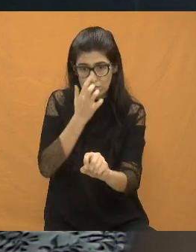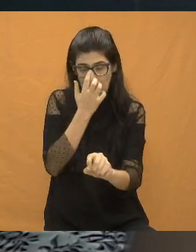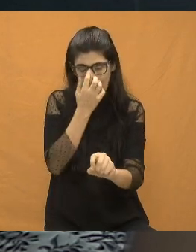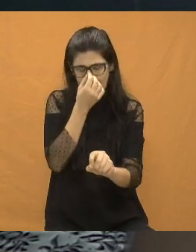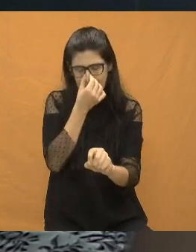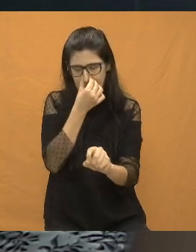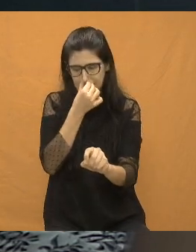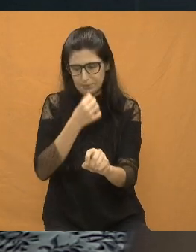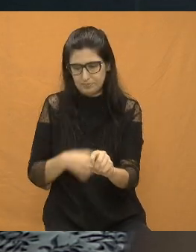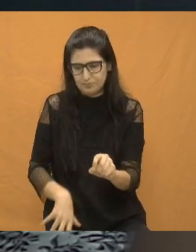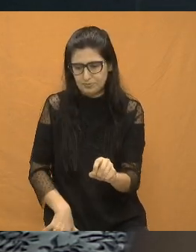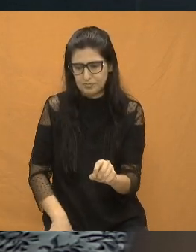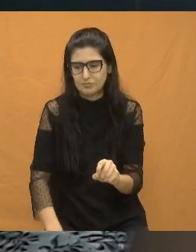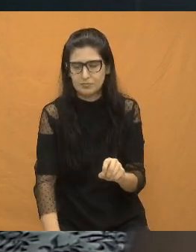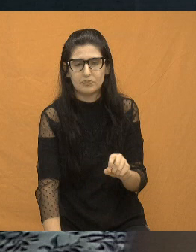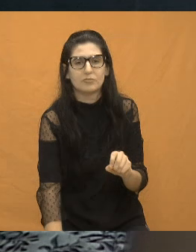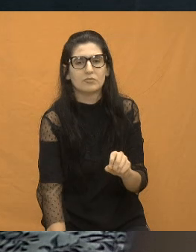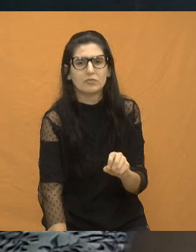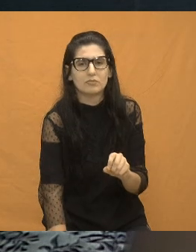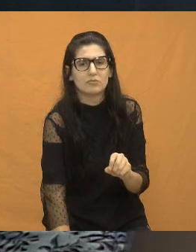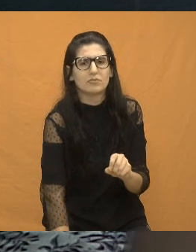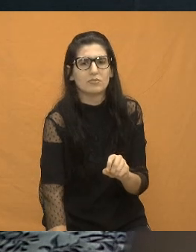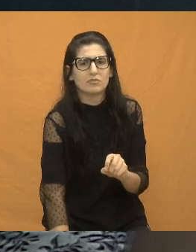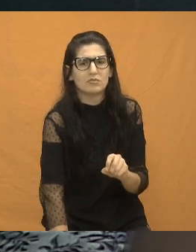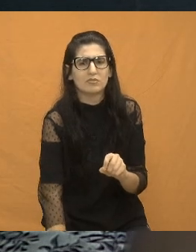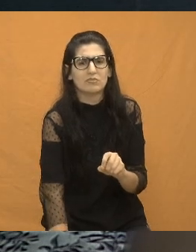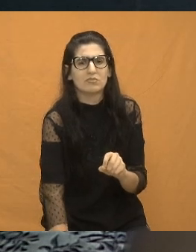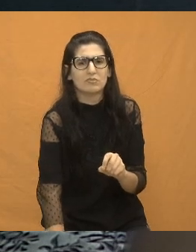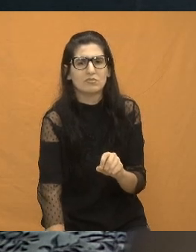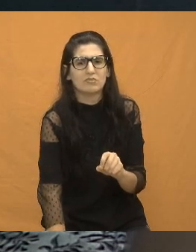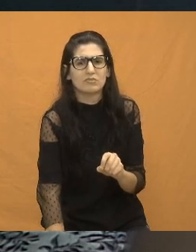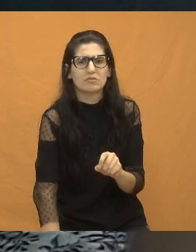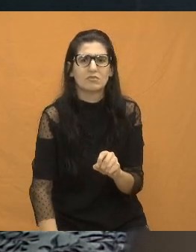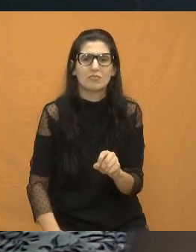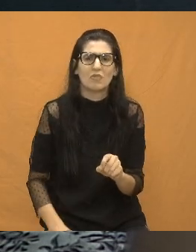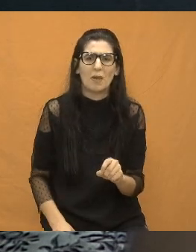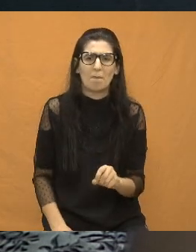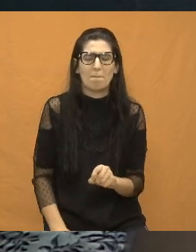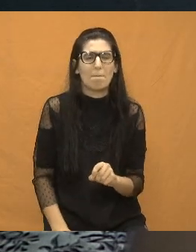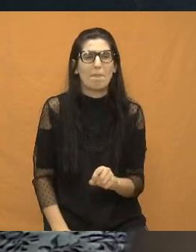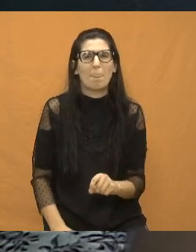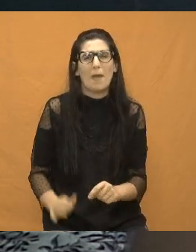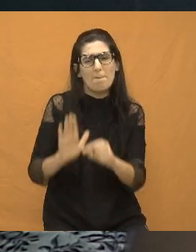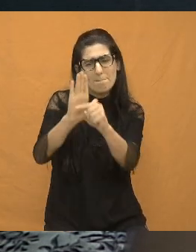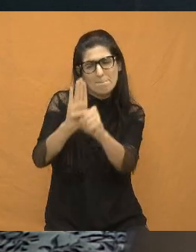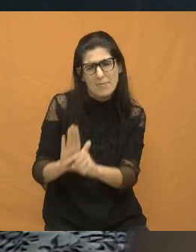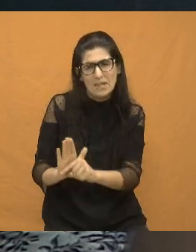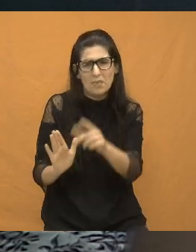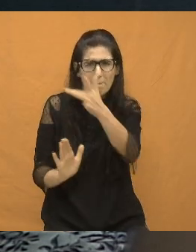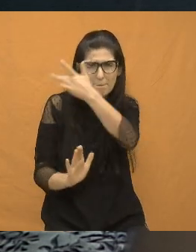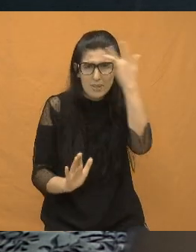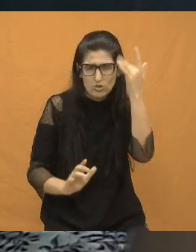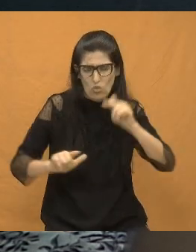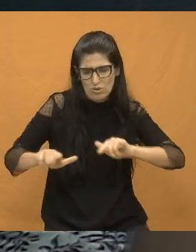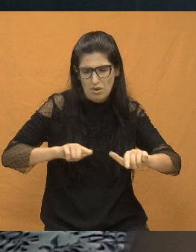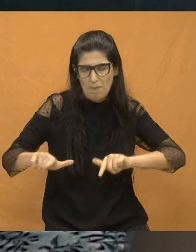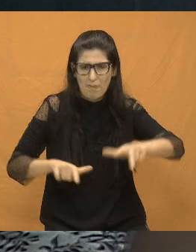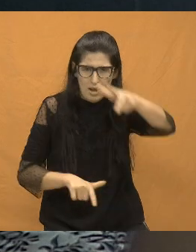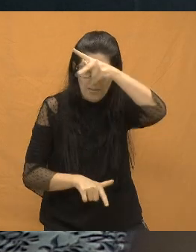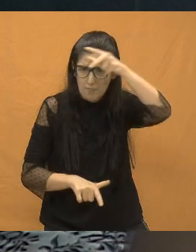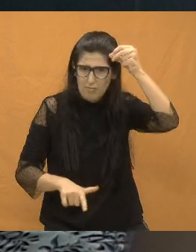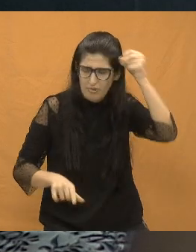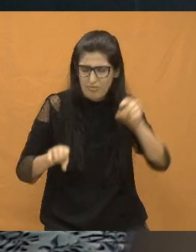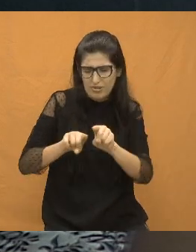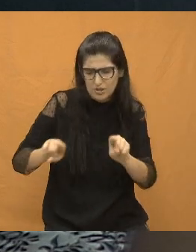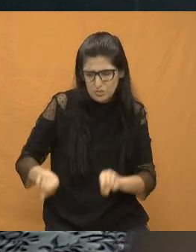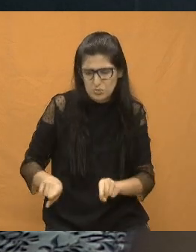ocorreram algumas compensações também na perda desses funcionários, né? Em relação aos servidores, que também vão